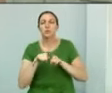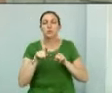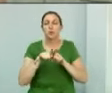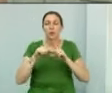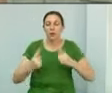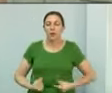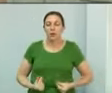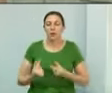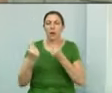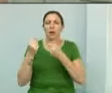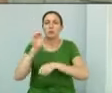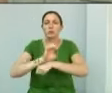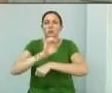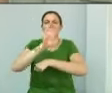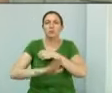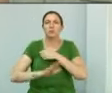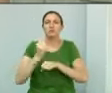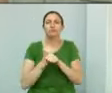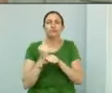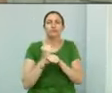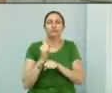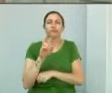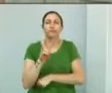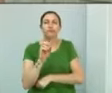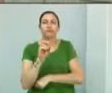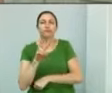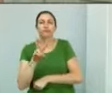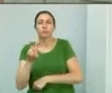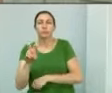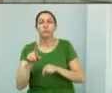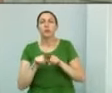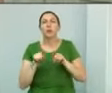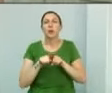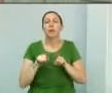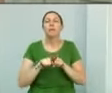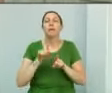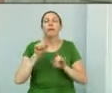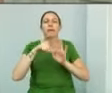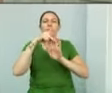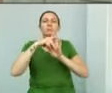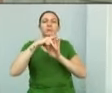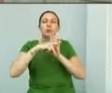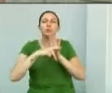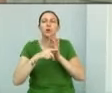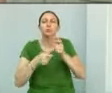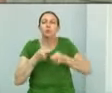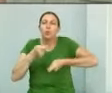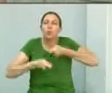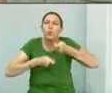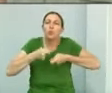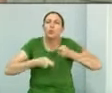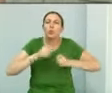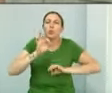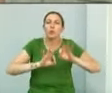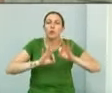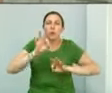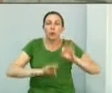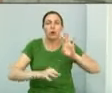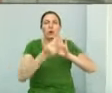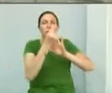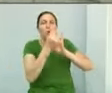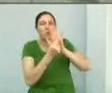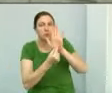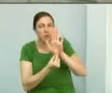ano subsequente. Também é o elemento de planejamento e controle das receitas e despesas,